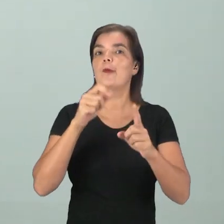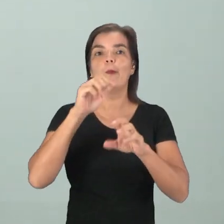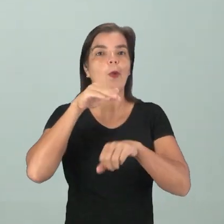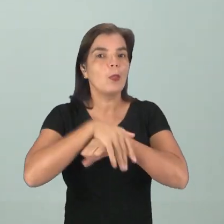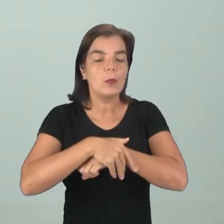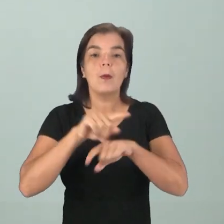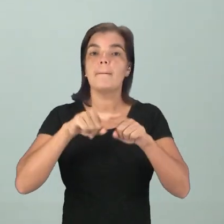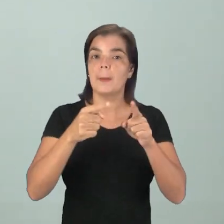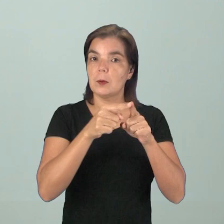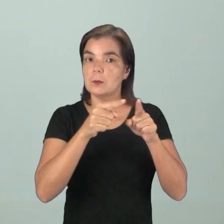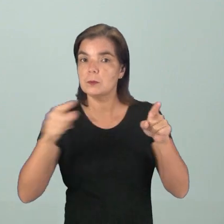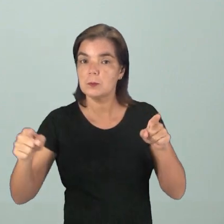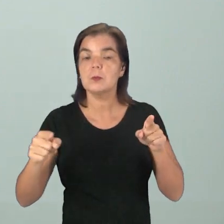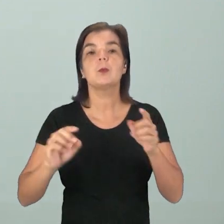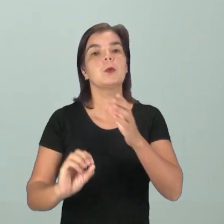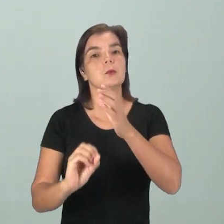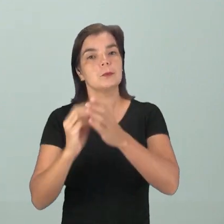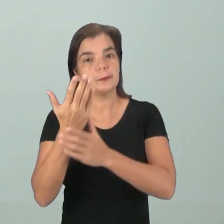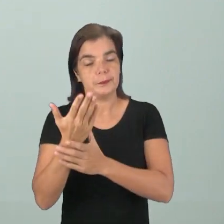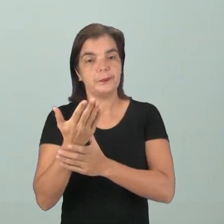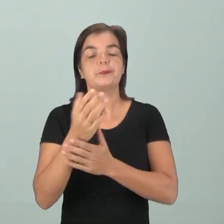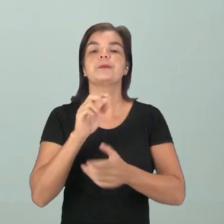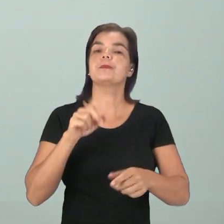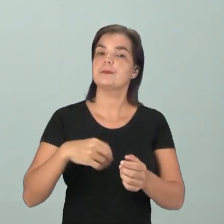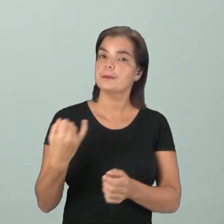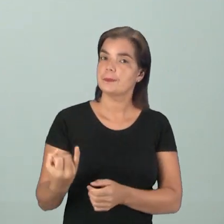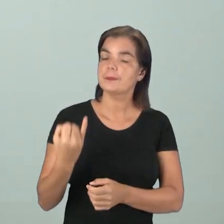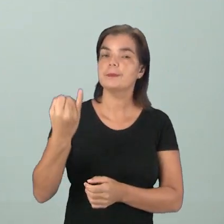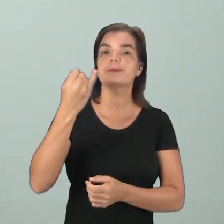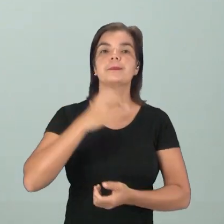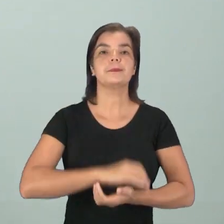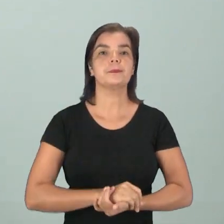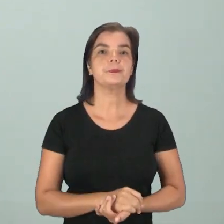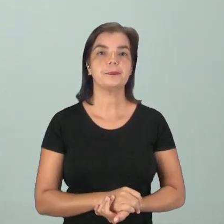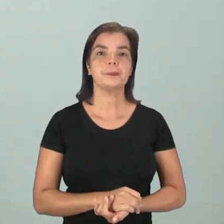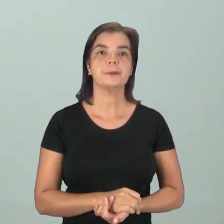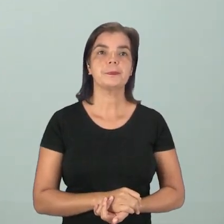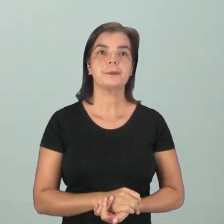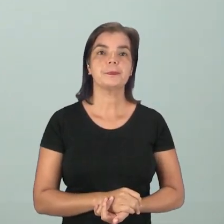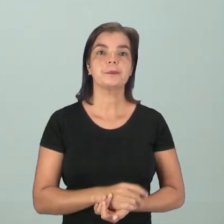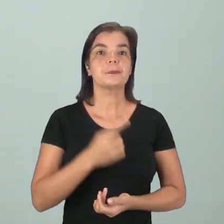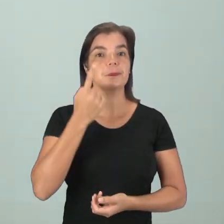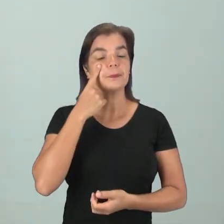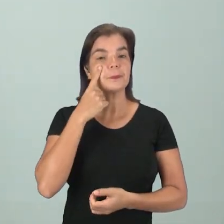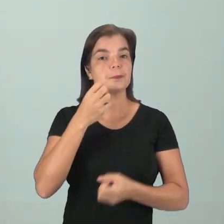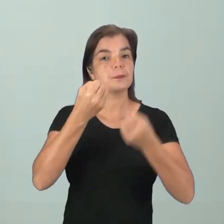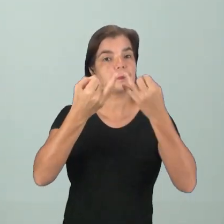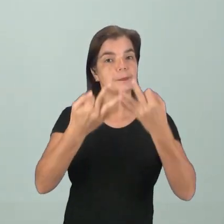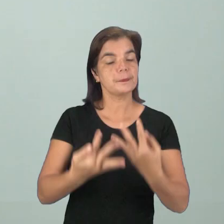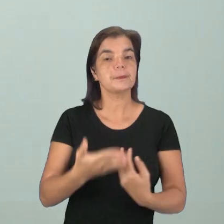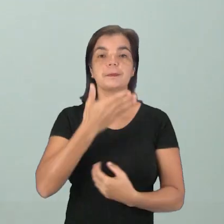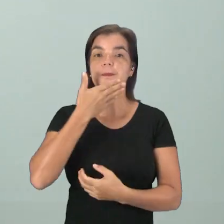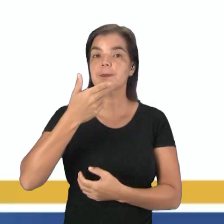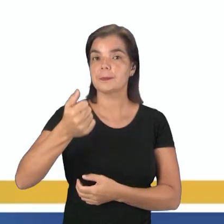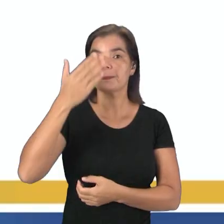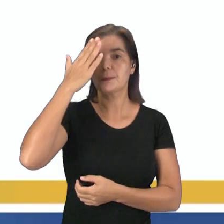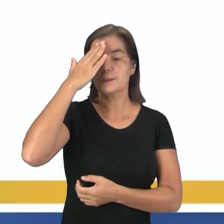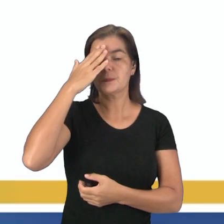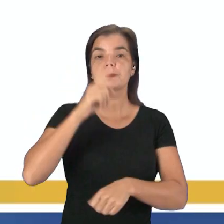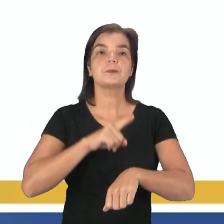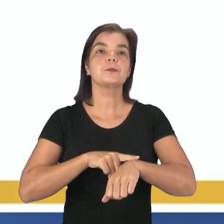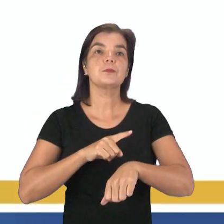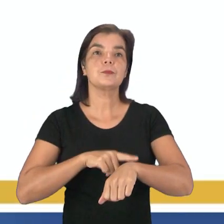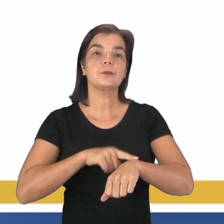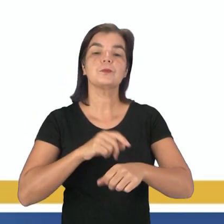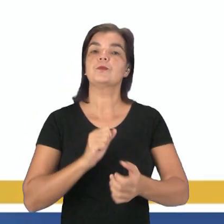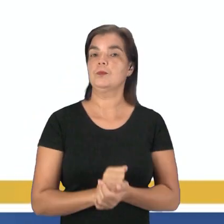uma noite, é um tempo determinado por um fato histórico muito importante, certo? Então vamos só ver a definição para melhor compreender. O